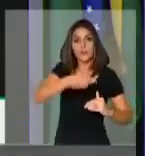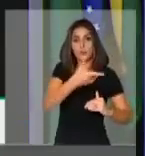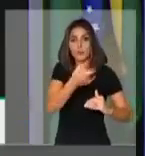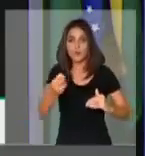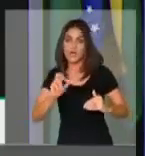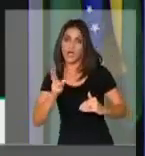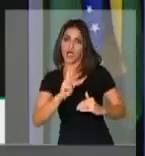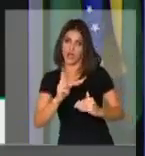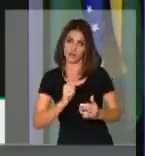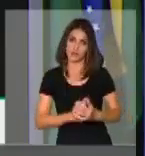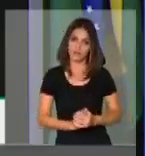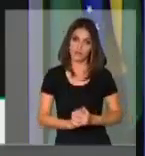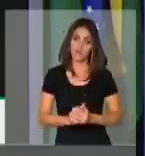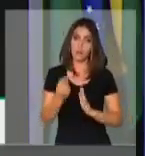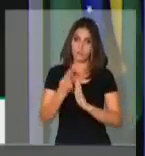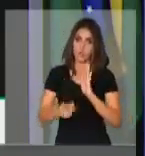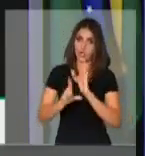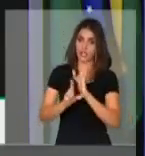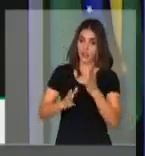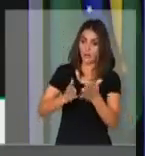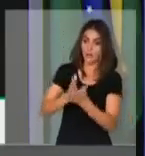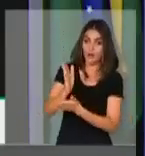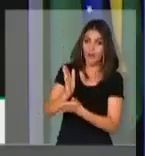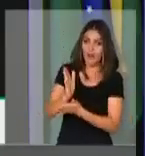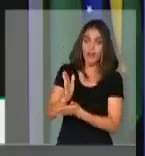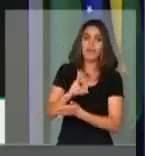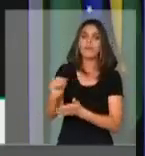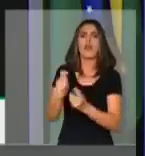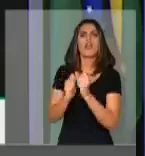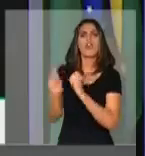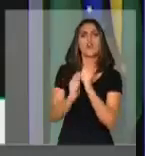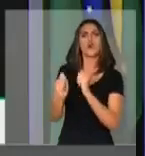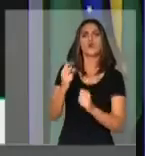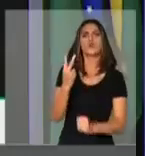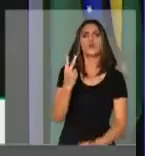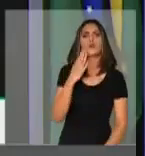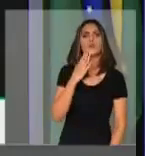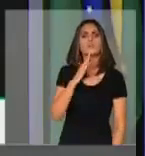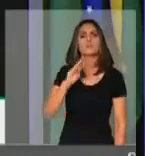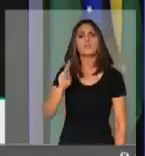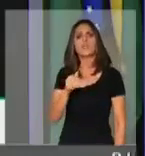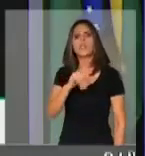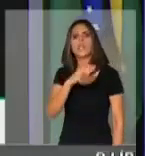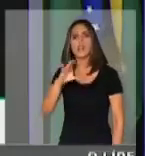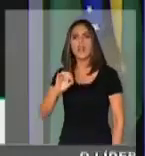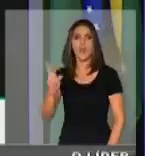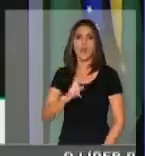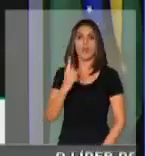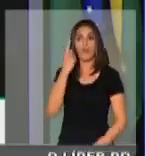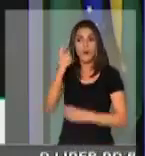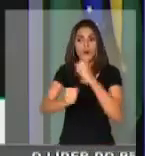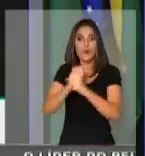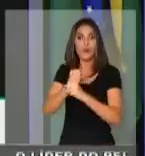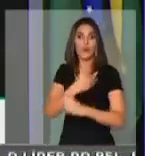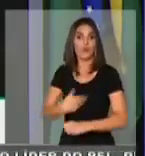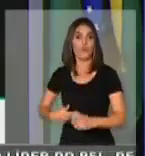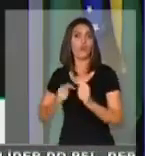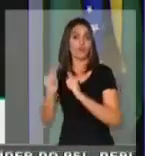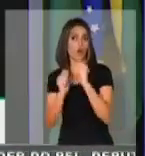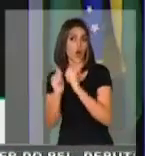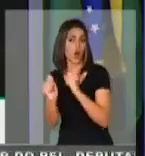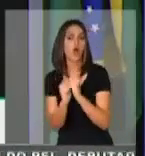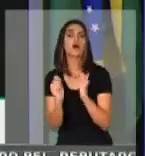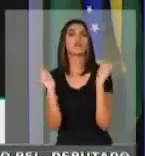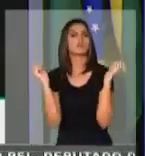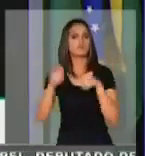39.200. A aprovação do projeto pode gerar uma economia de mais de 2 bilhões de reais por ano para os cofres públicos, ou seja, é